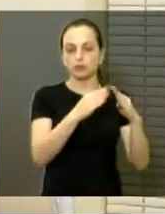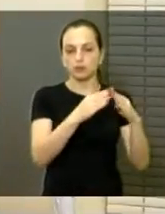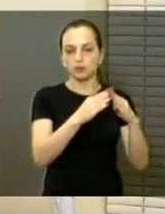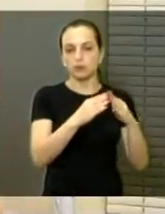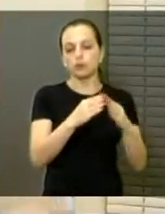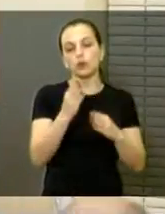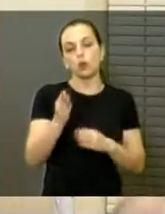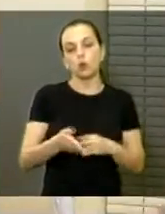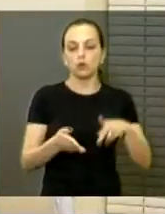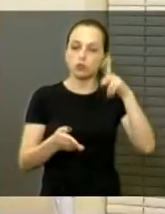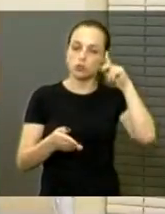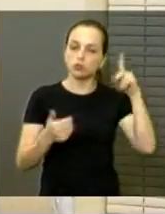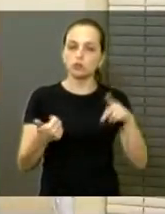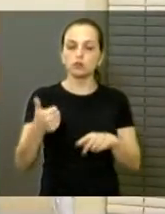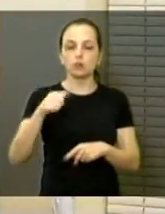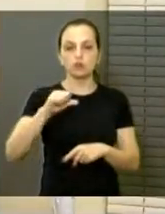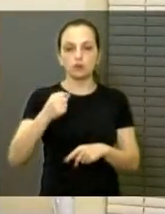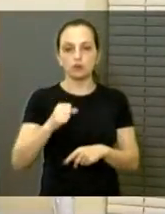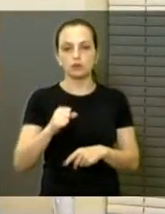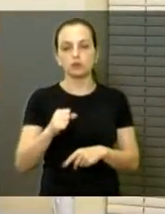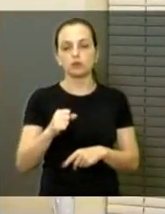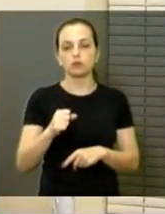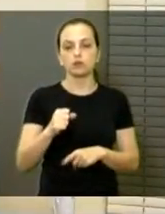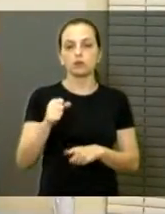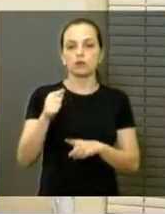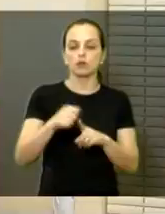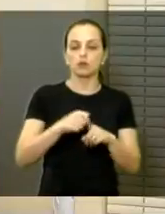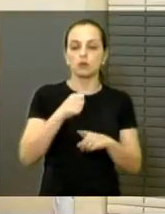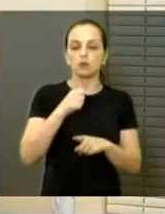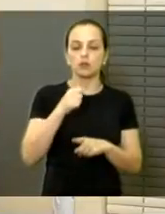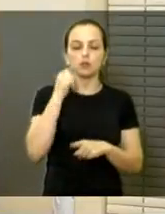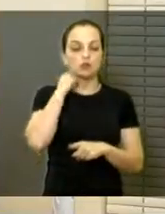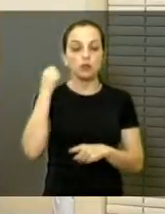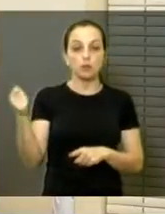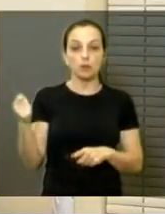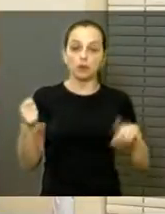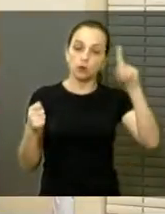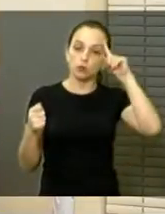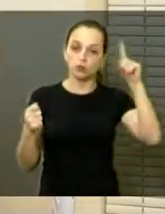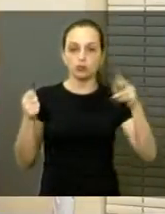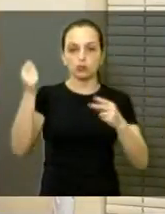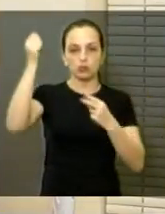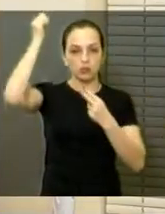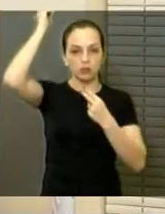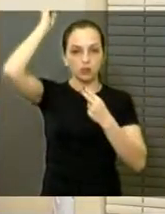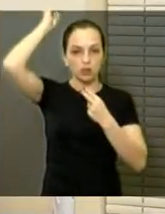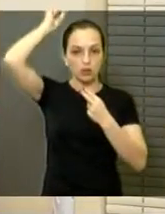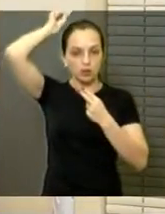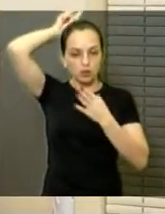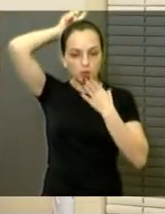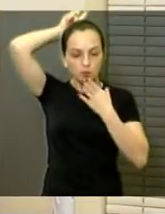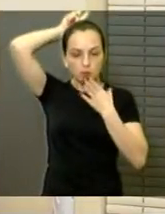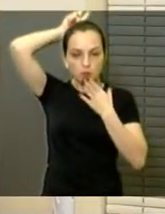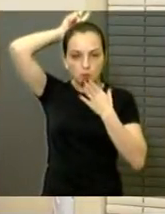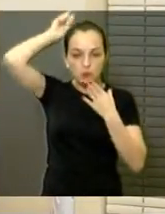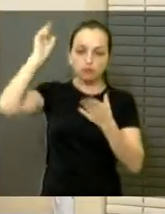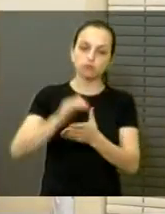dia 19 de abril, dia do índio, saudar as tribos indígenas aí.